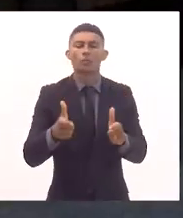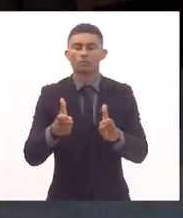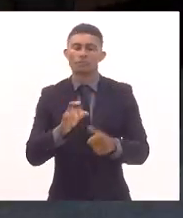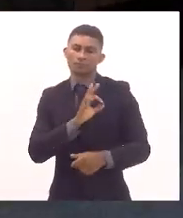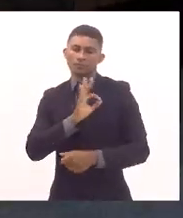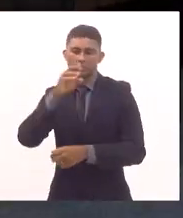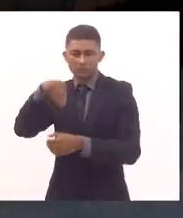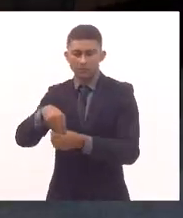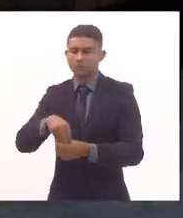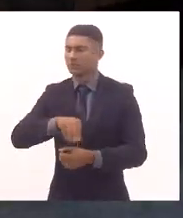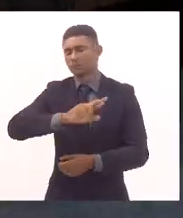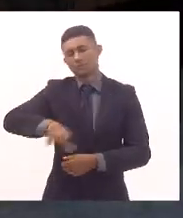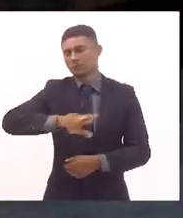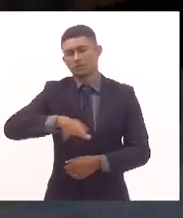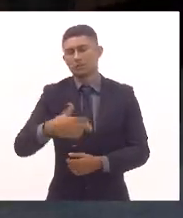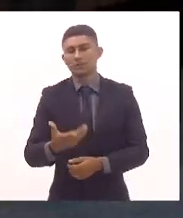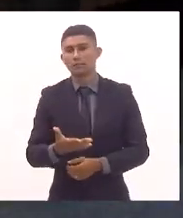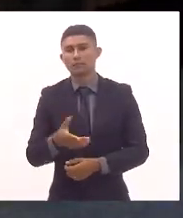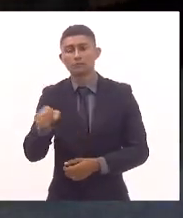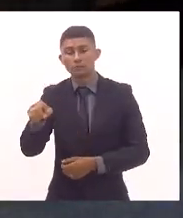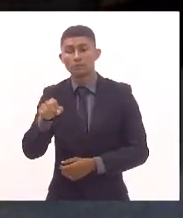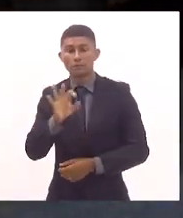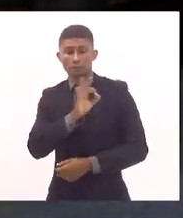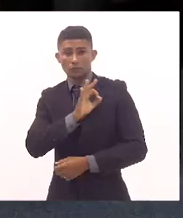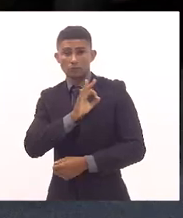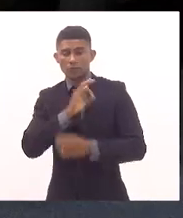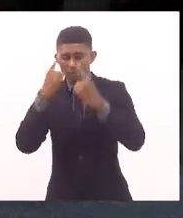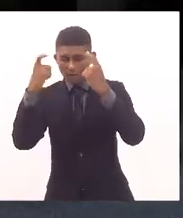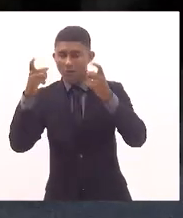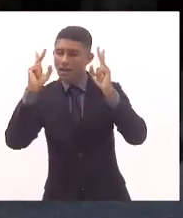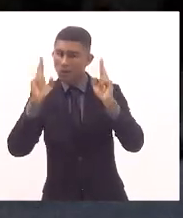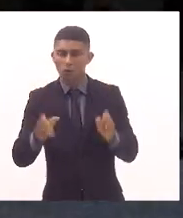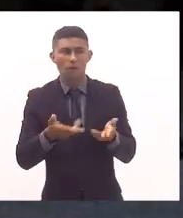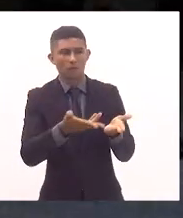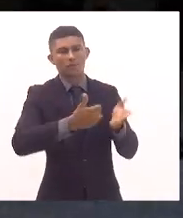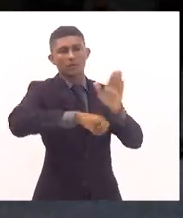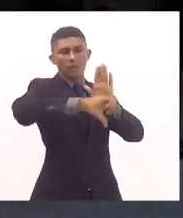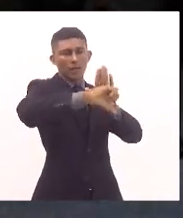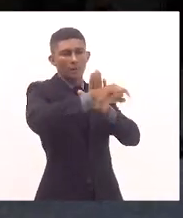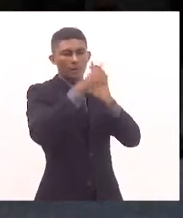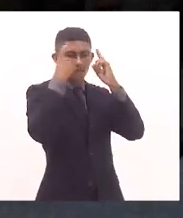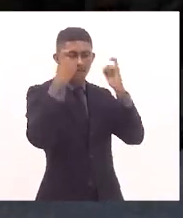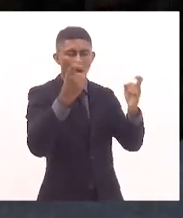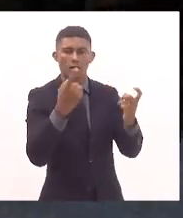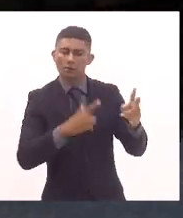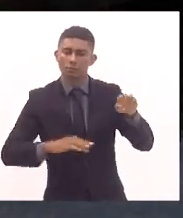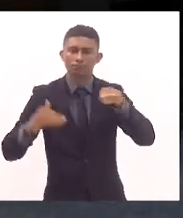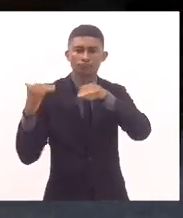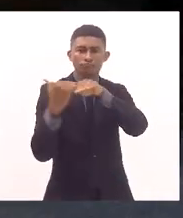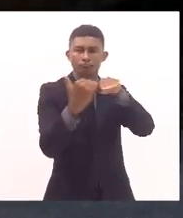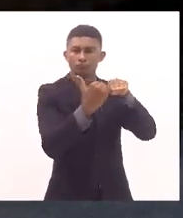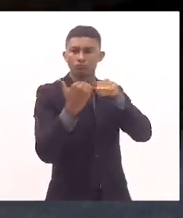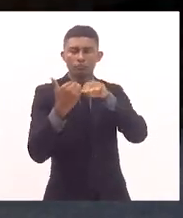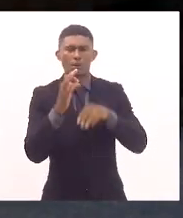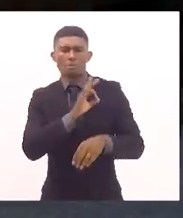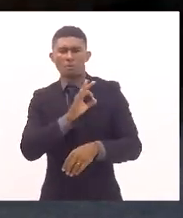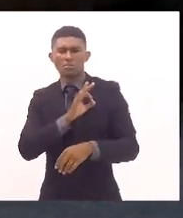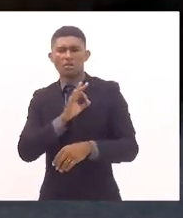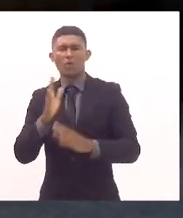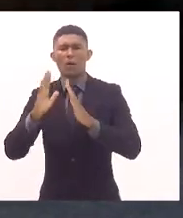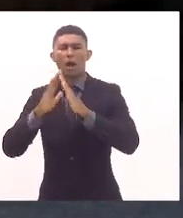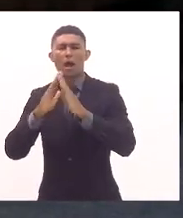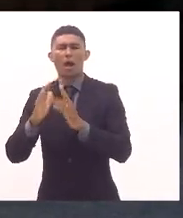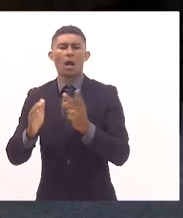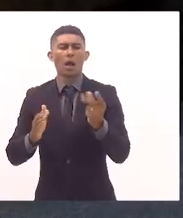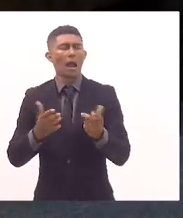A violência policial é proporcional à violência da criminalidade. Nenhum policial sai de casa querendo